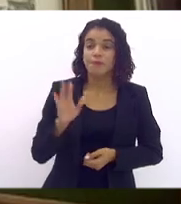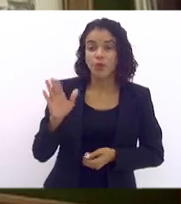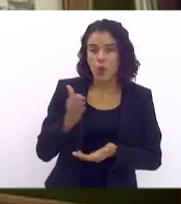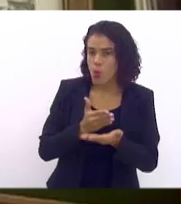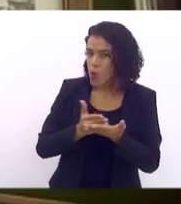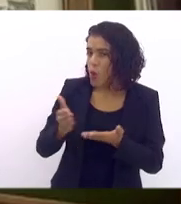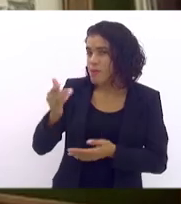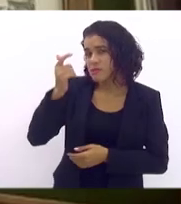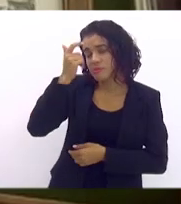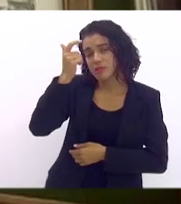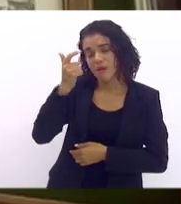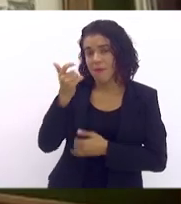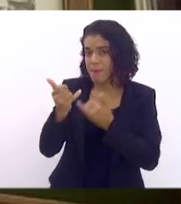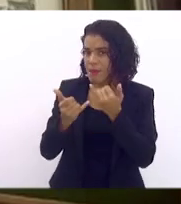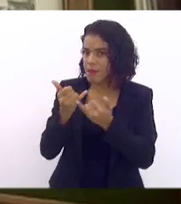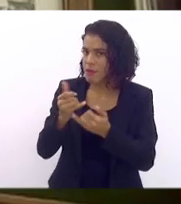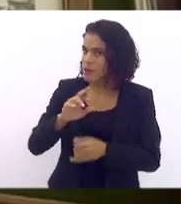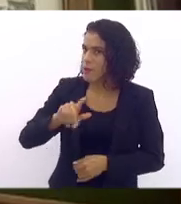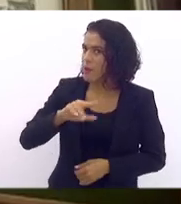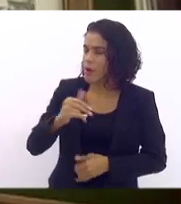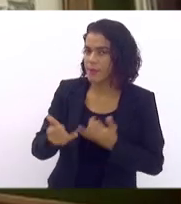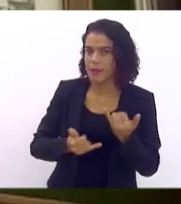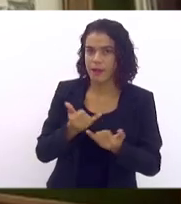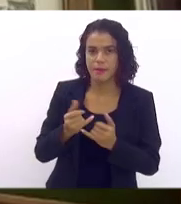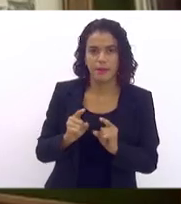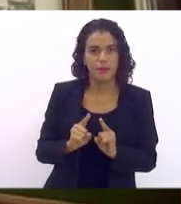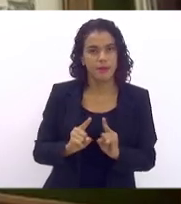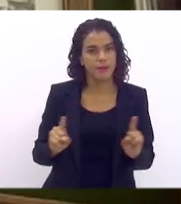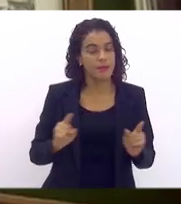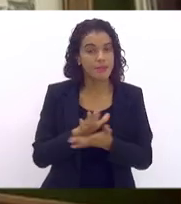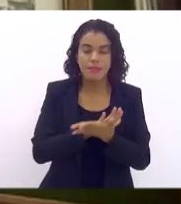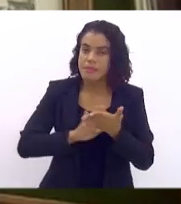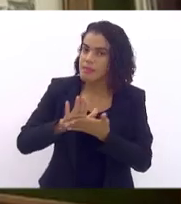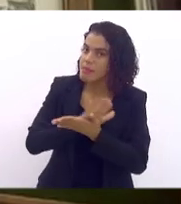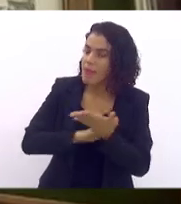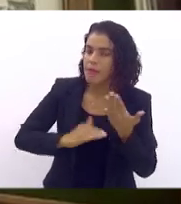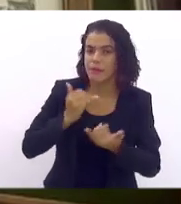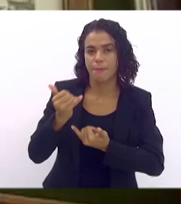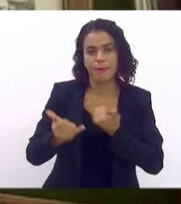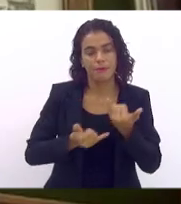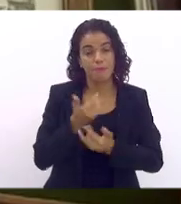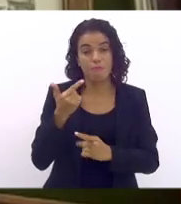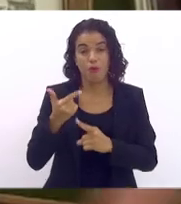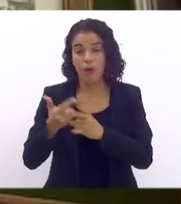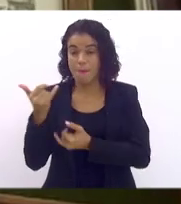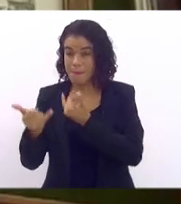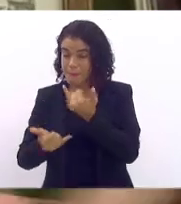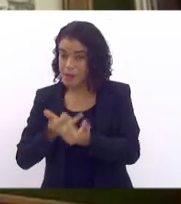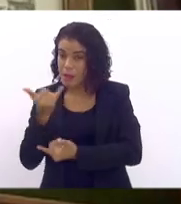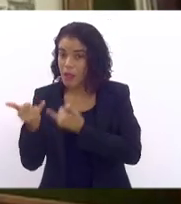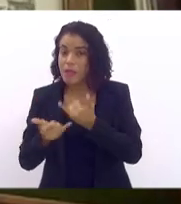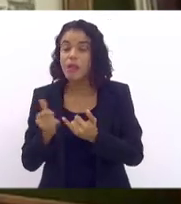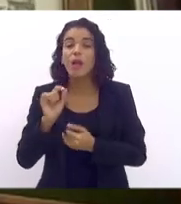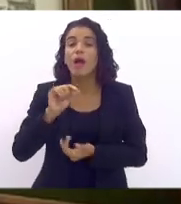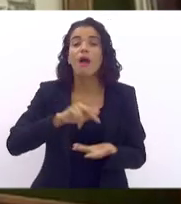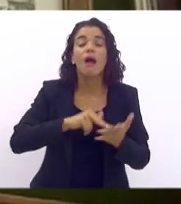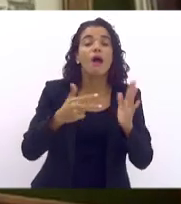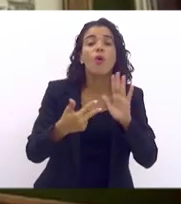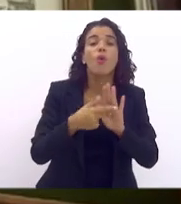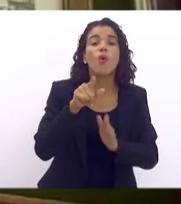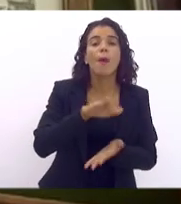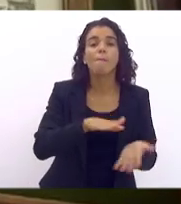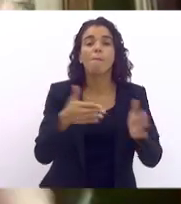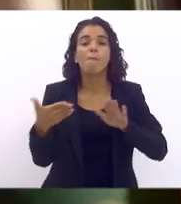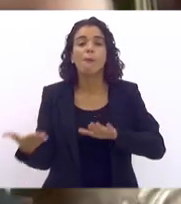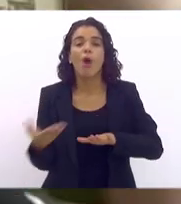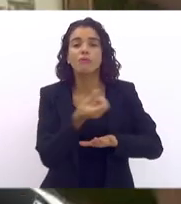que tudo era uma brincadeira. Hoje, nada mais é uma brincadeira. Nada é uma brincadeira, porque a brincadeira acaba na morte de